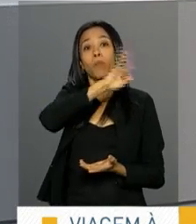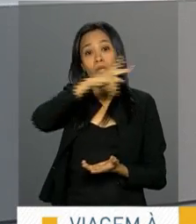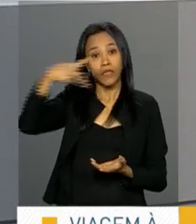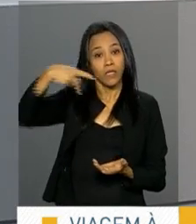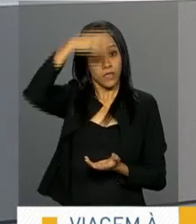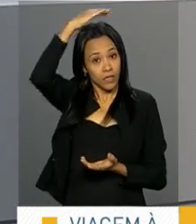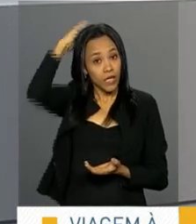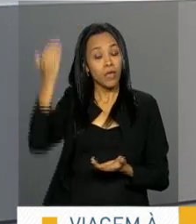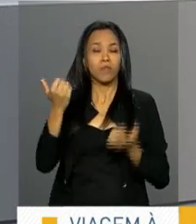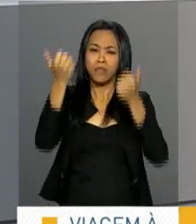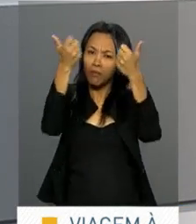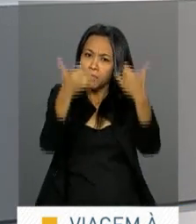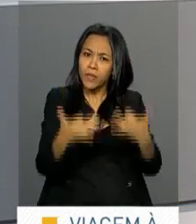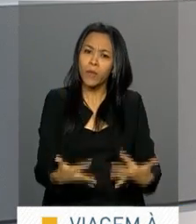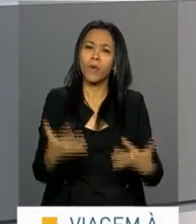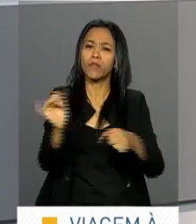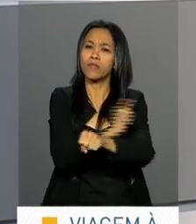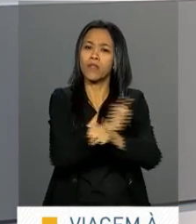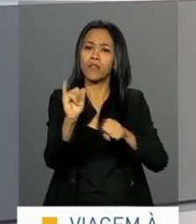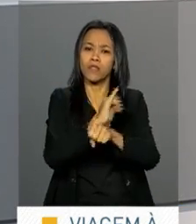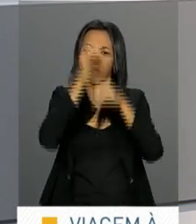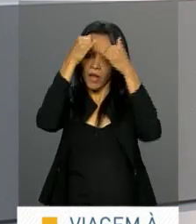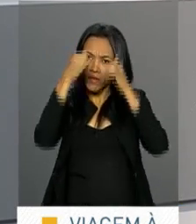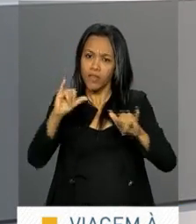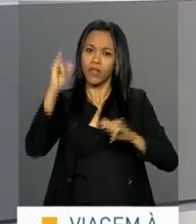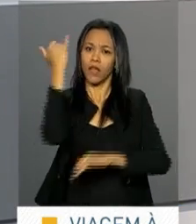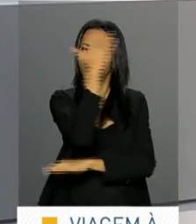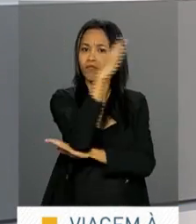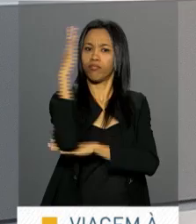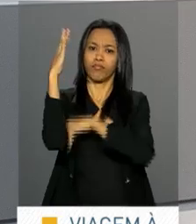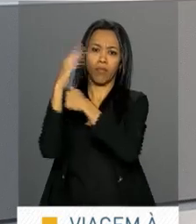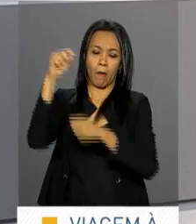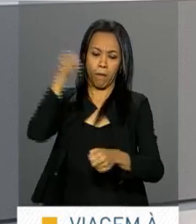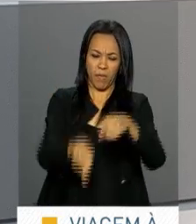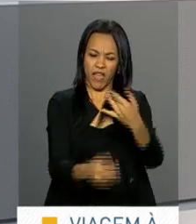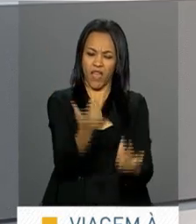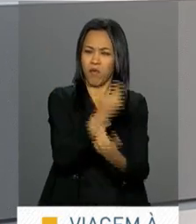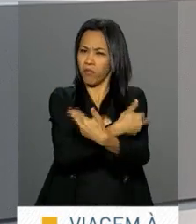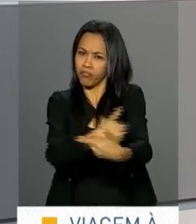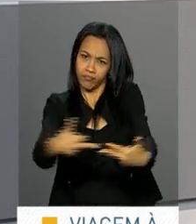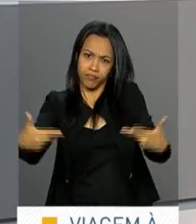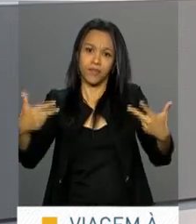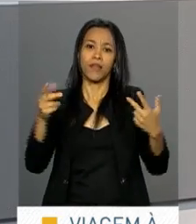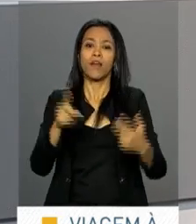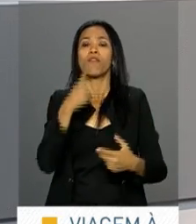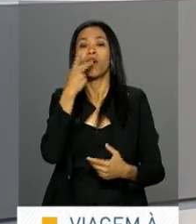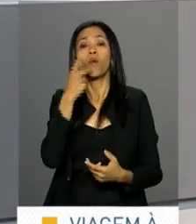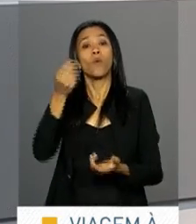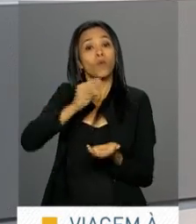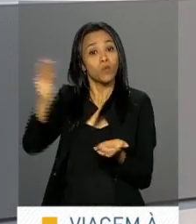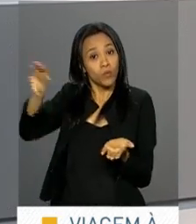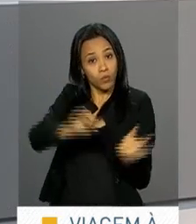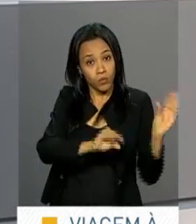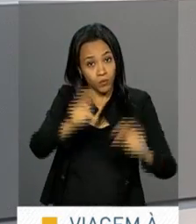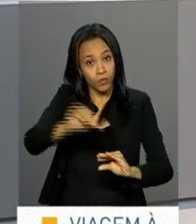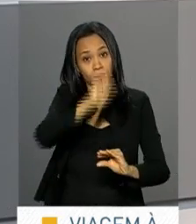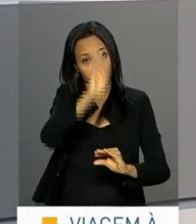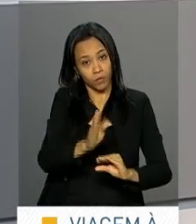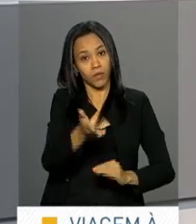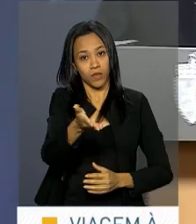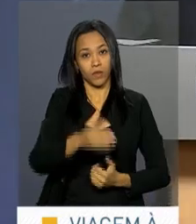presidente Temer destacou as medidas para combater o desmatamento. Ele ainda falou sobre a importância dos investimentos noruegueses para o